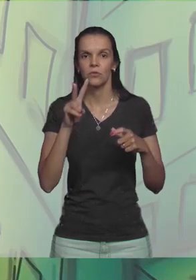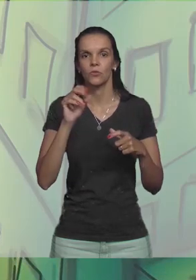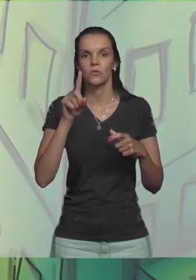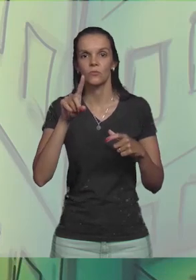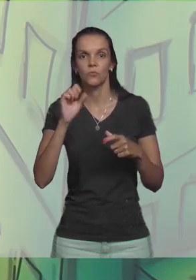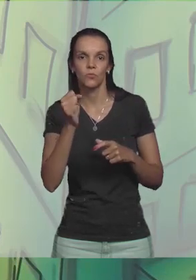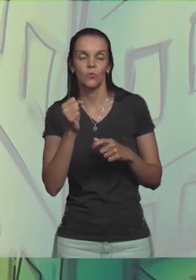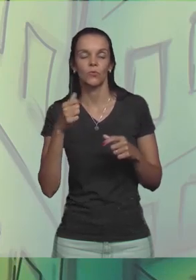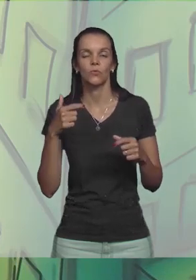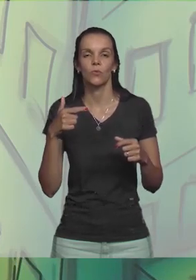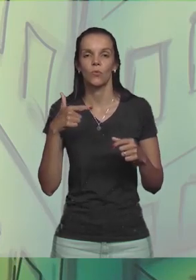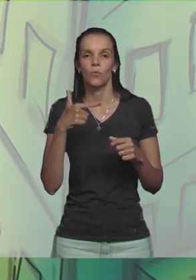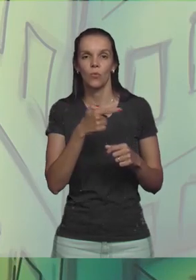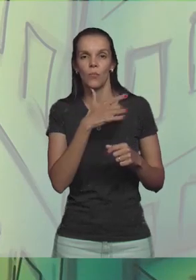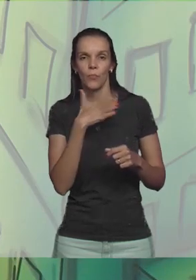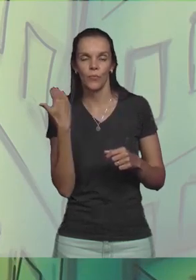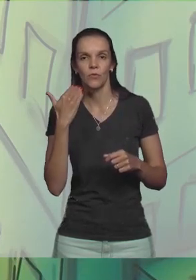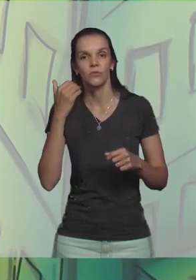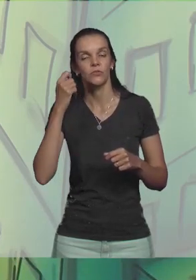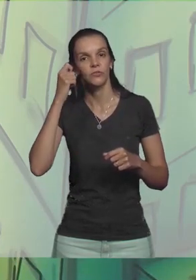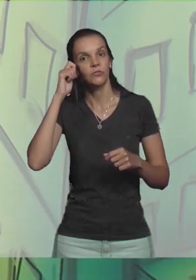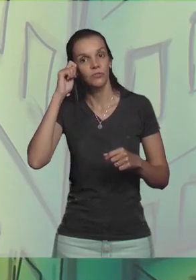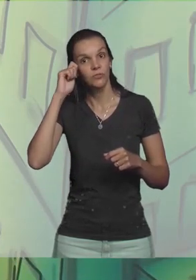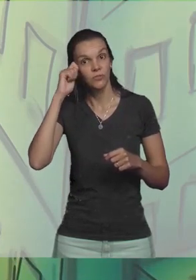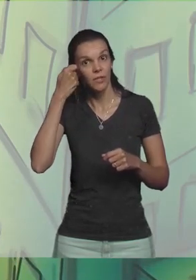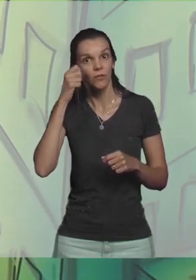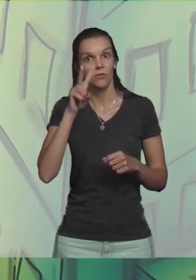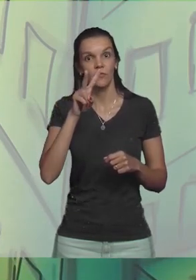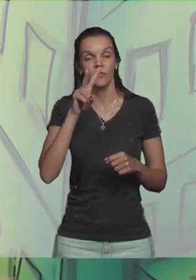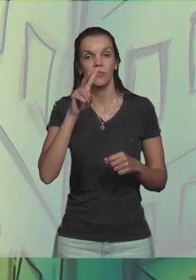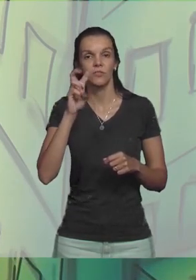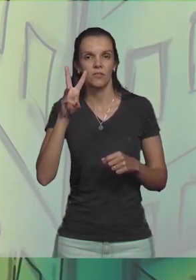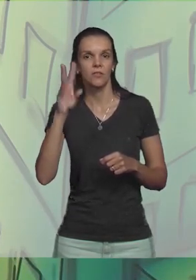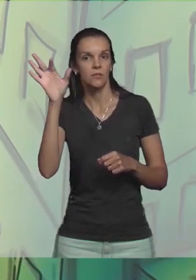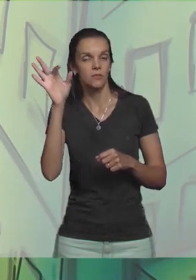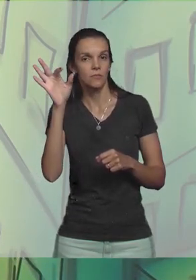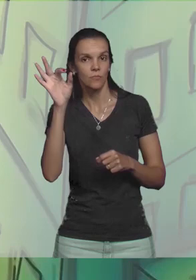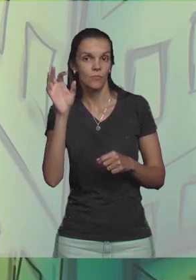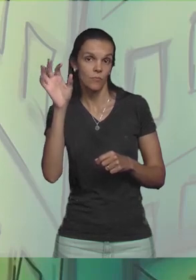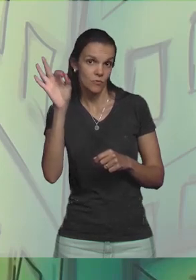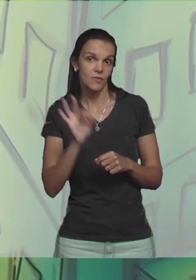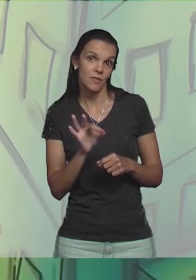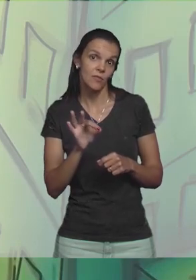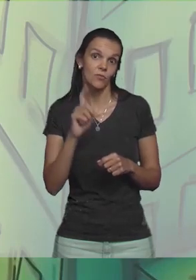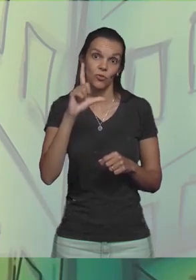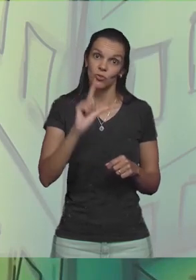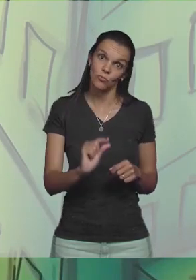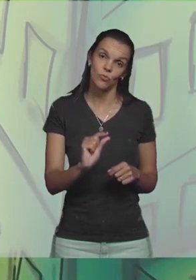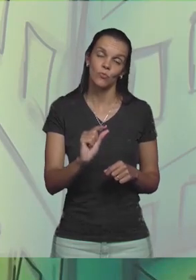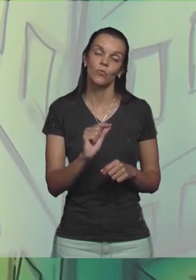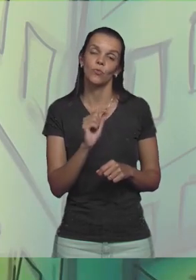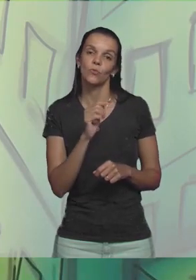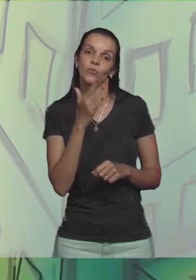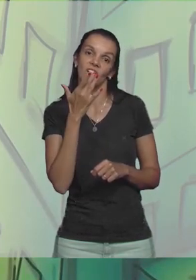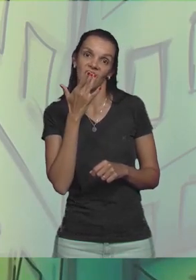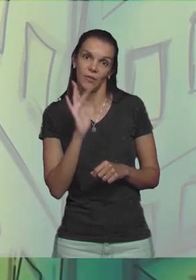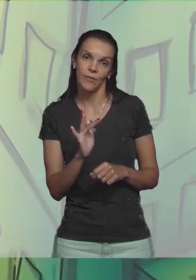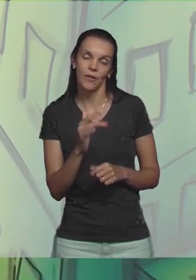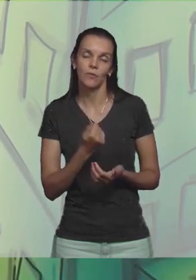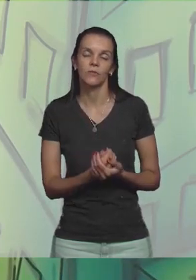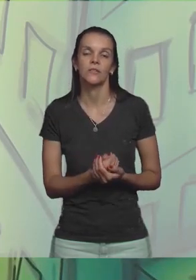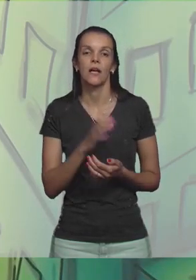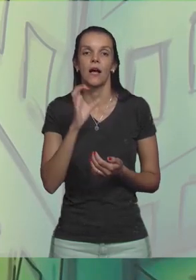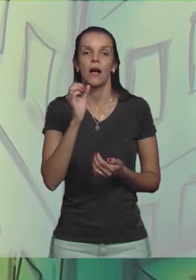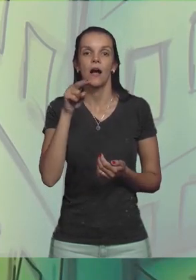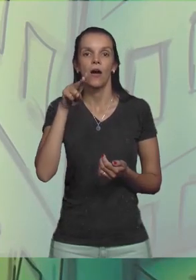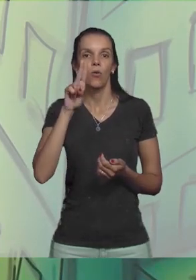o assassinato de negros, né, em 23%, e decorrência diminuiu de branco, em mais de 6%. Né. Segundo